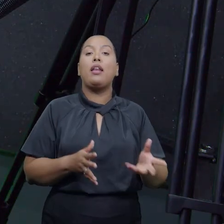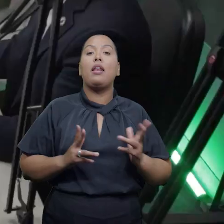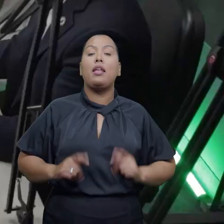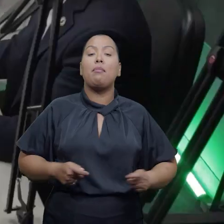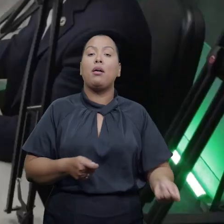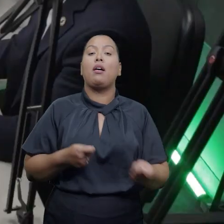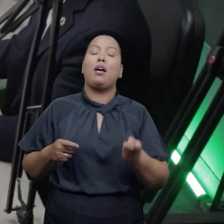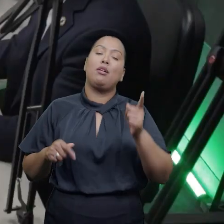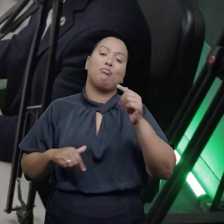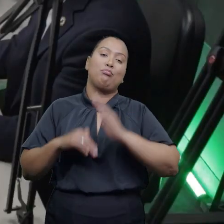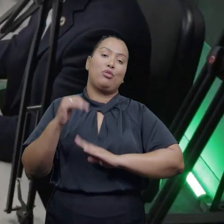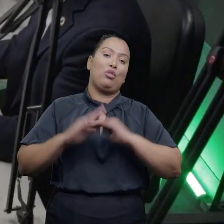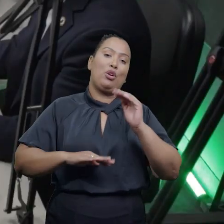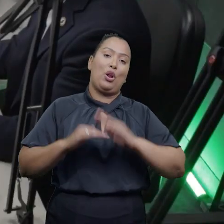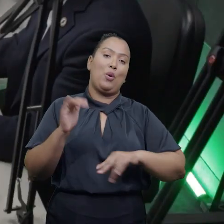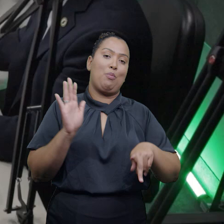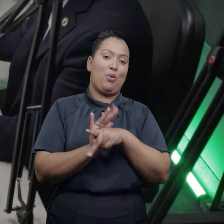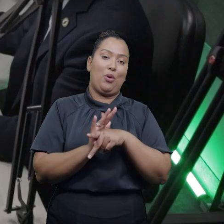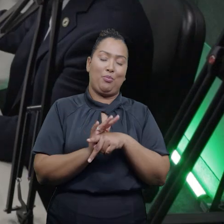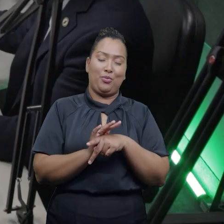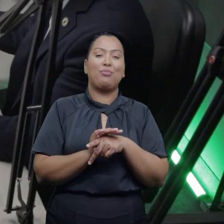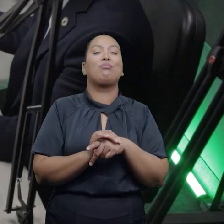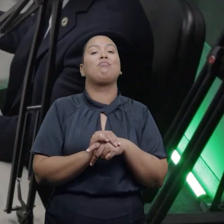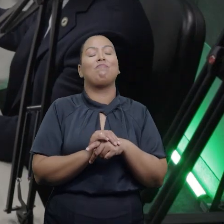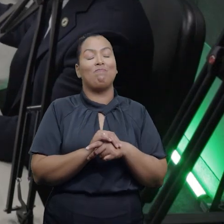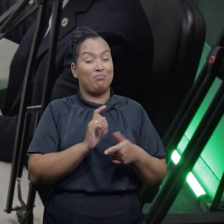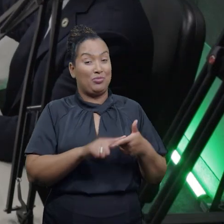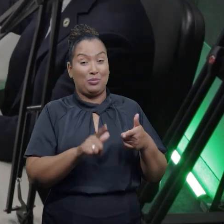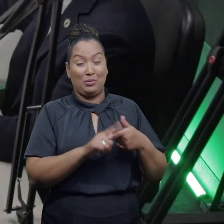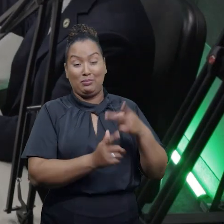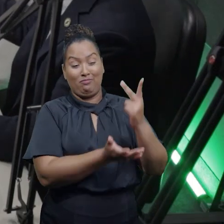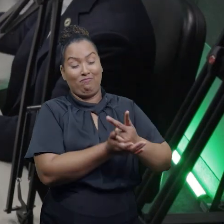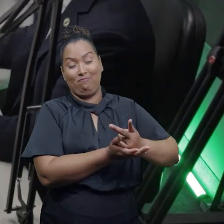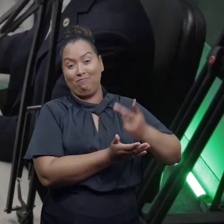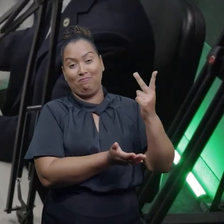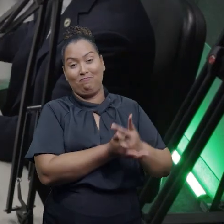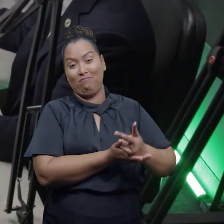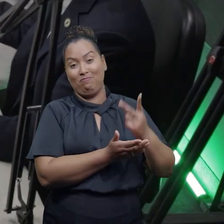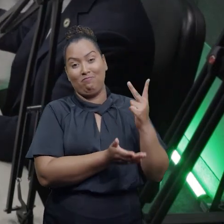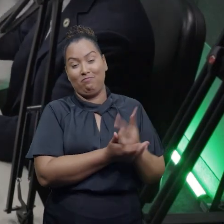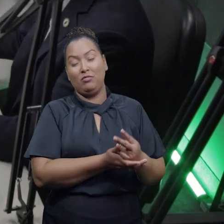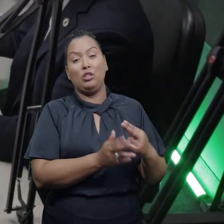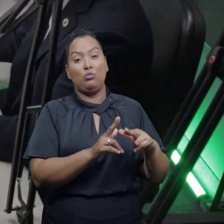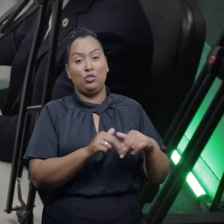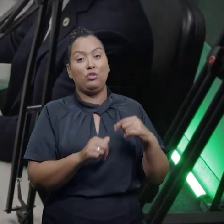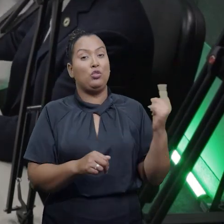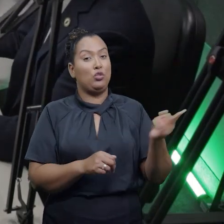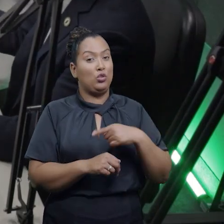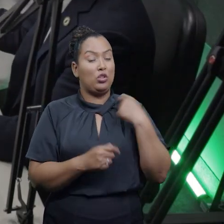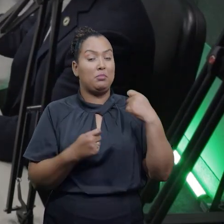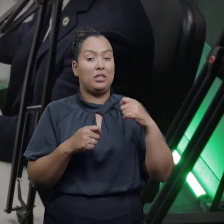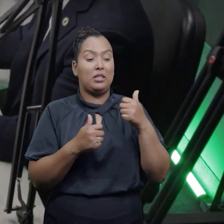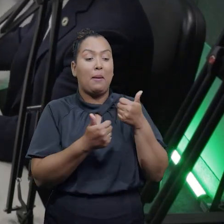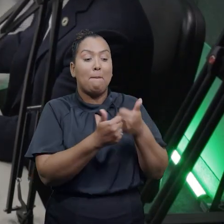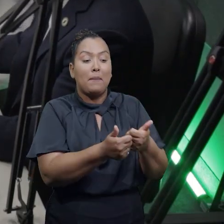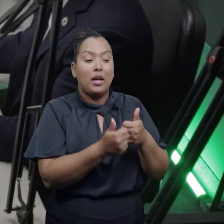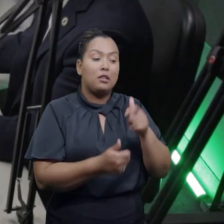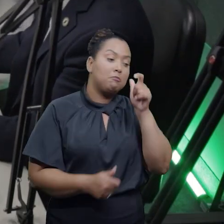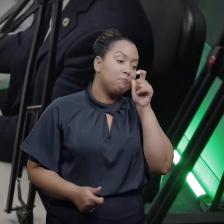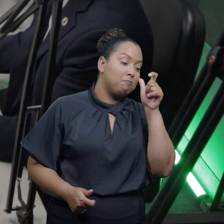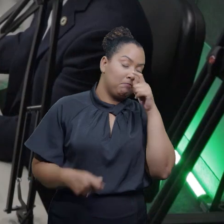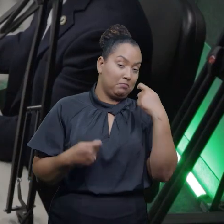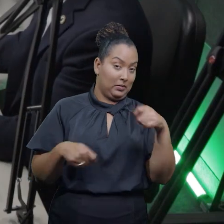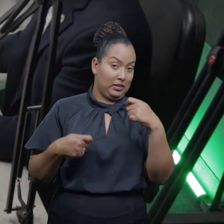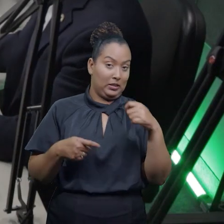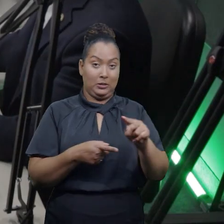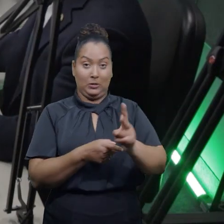servidores. Então, os problemas são contínuos, vão surgindo, é necessário que a gente esteja ali olhando tudo de